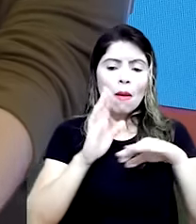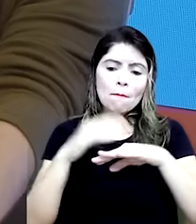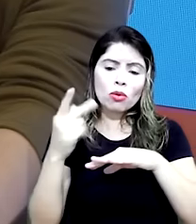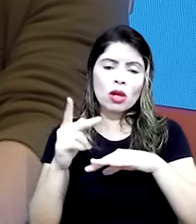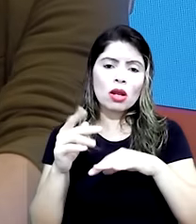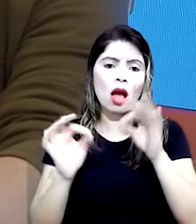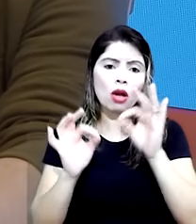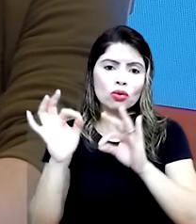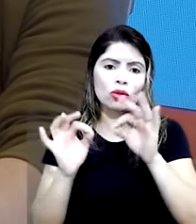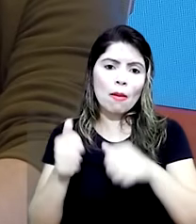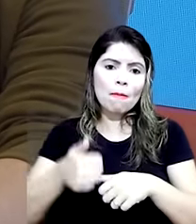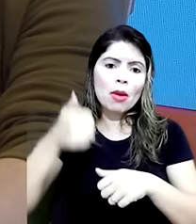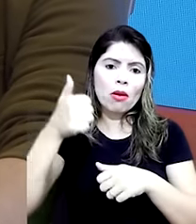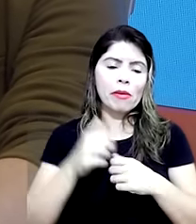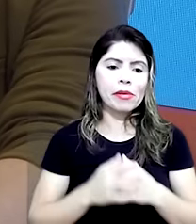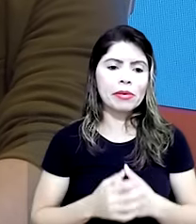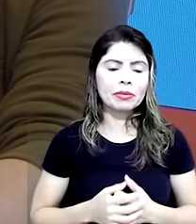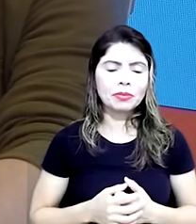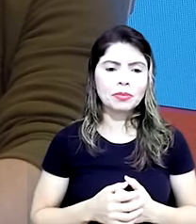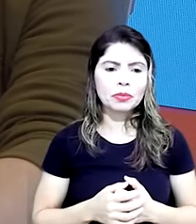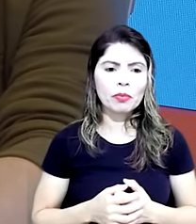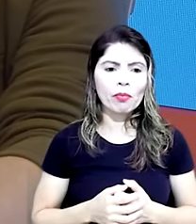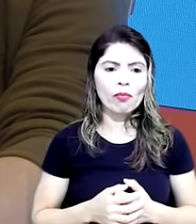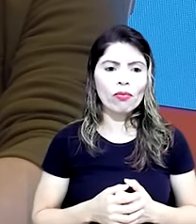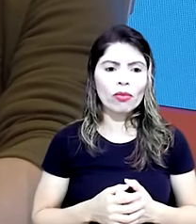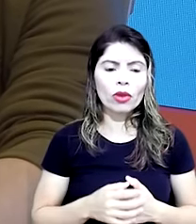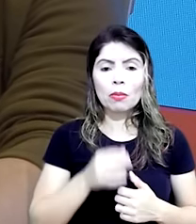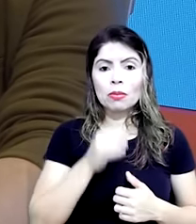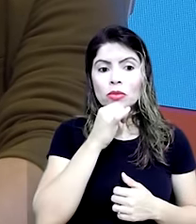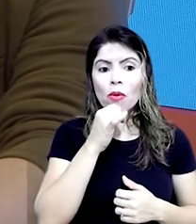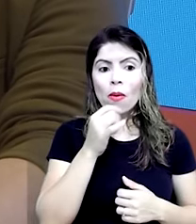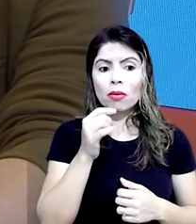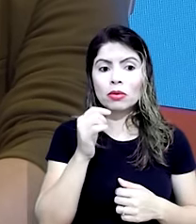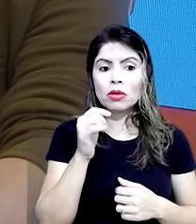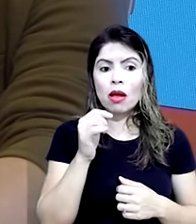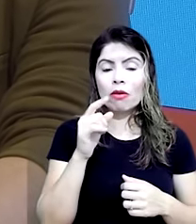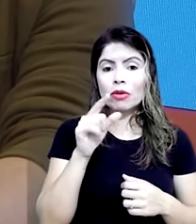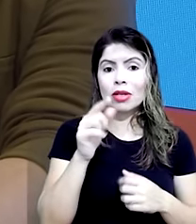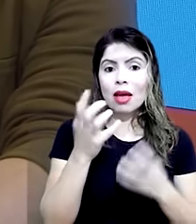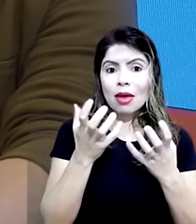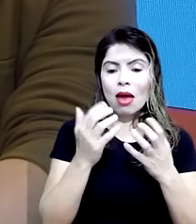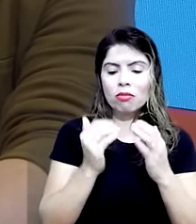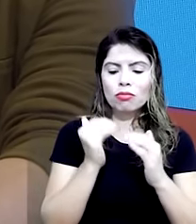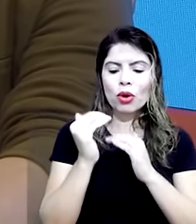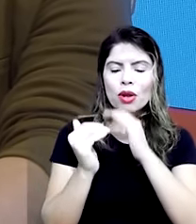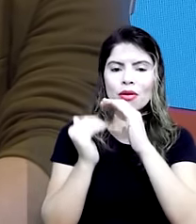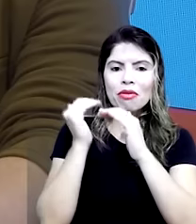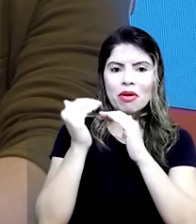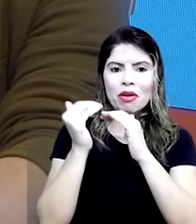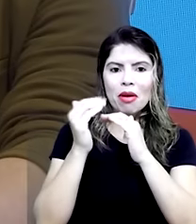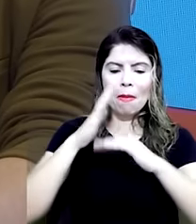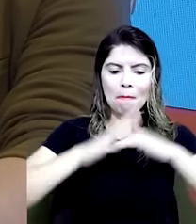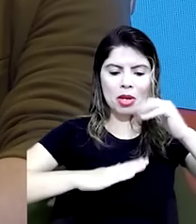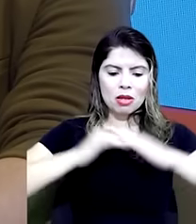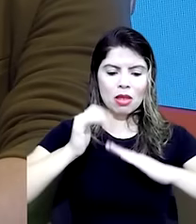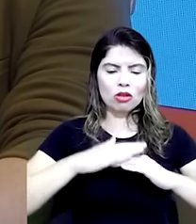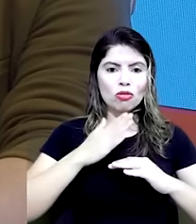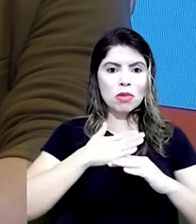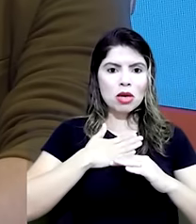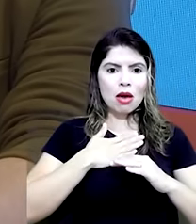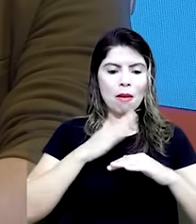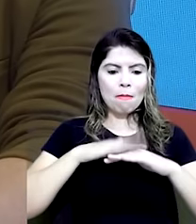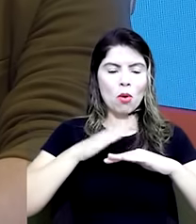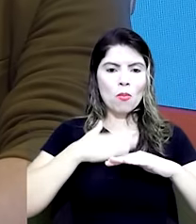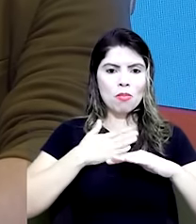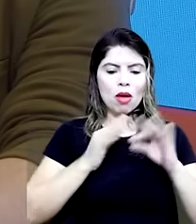conforme vai melhorando você vai aprendendo mais você quer né Vai dando aquela escadinha né de passo em Passo Então vou ficando melhor e lógico aí você vai